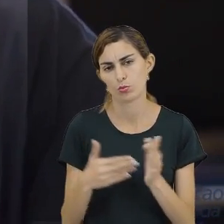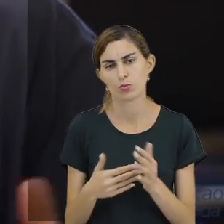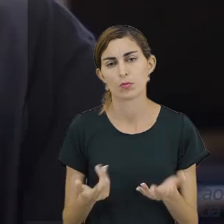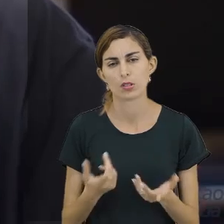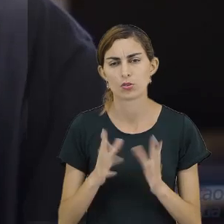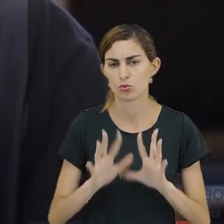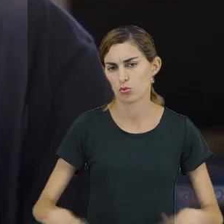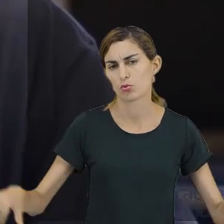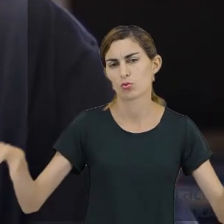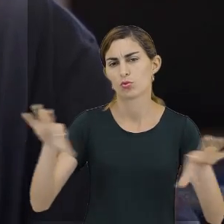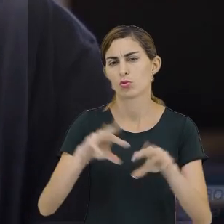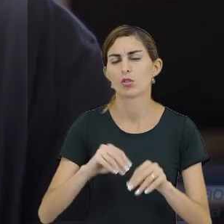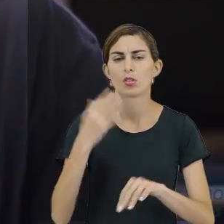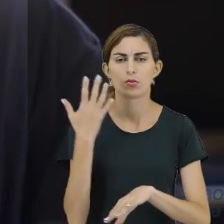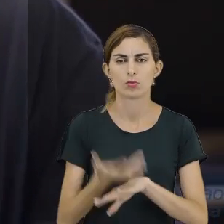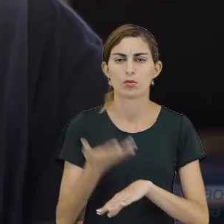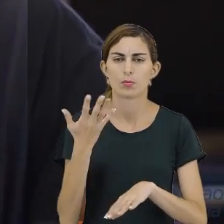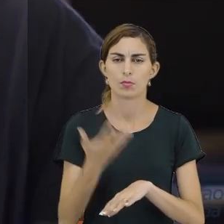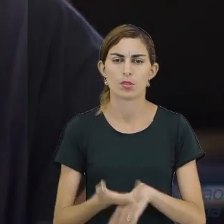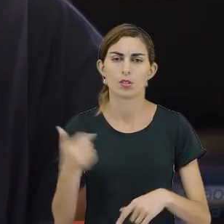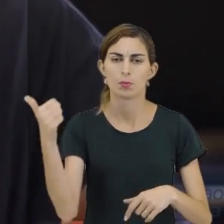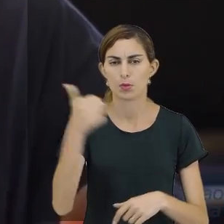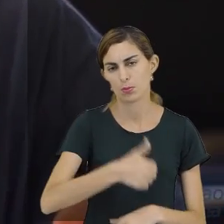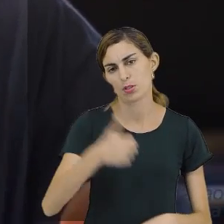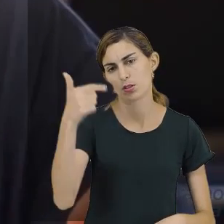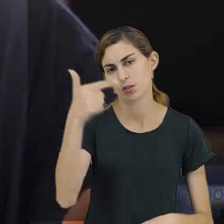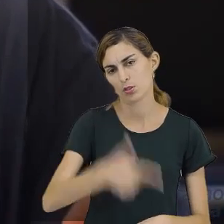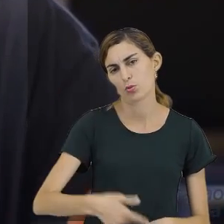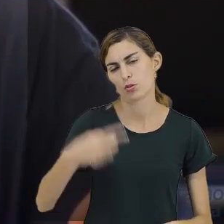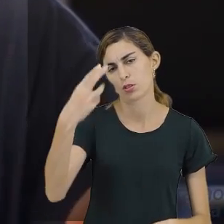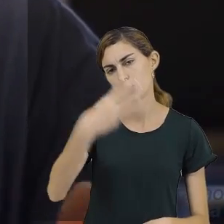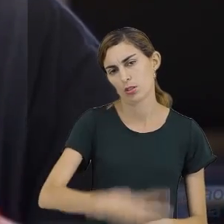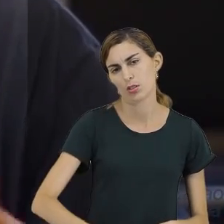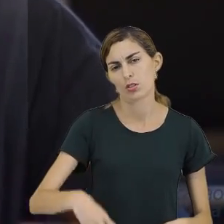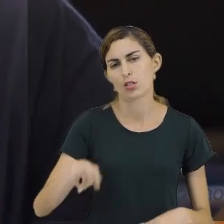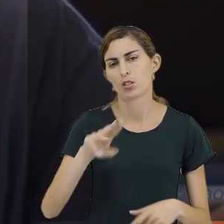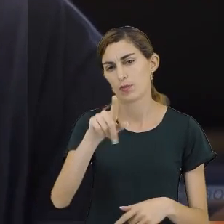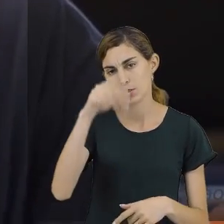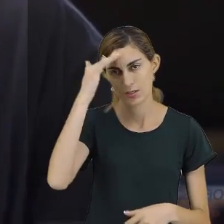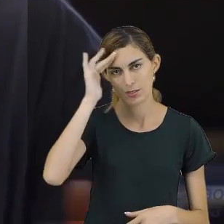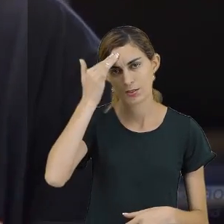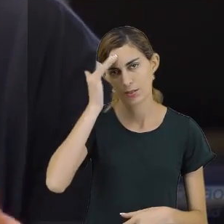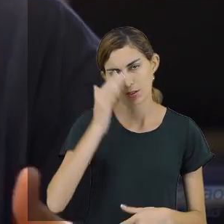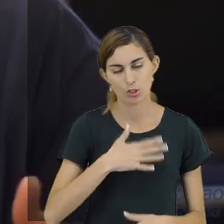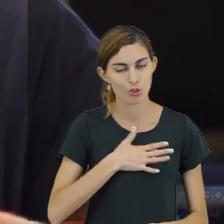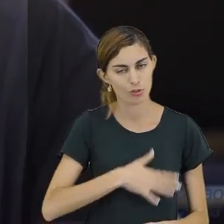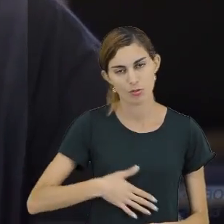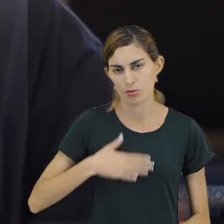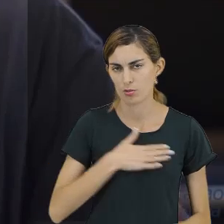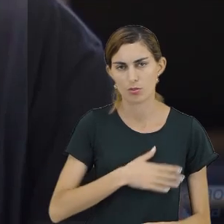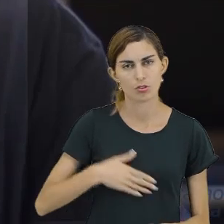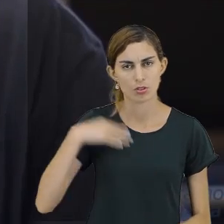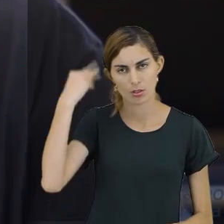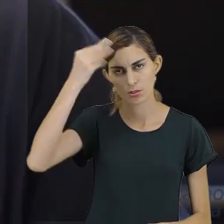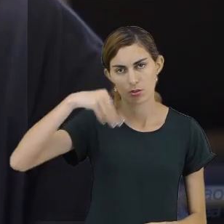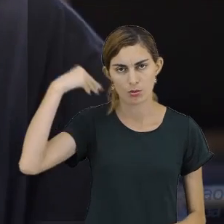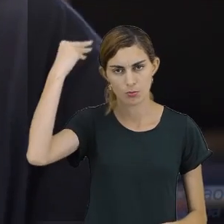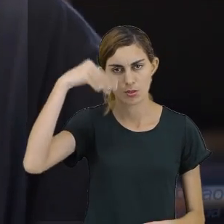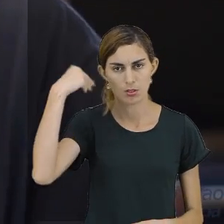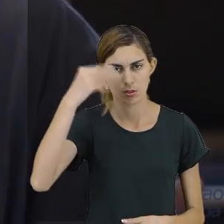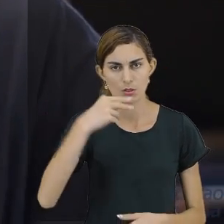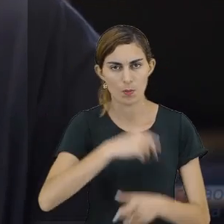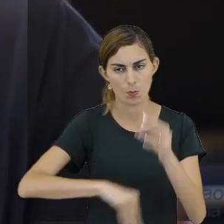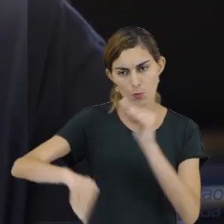competência e, de maneira geral, na disciplina, seja na primeira, segunda ou terceira competência. Eu espero que você tenha entendido e tenha gostado dessa